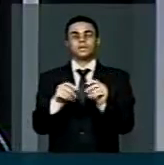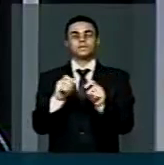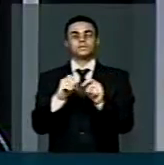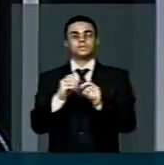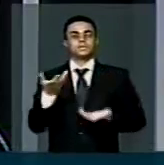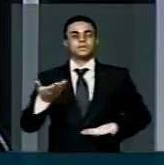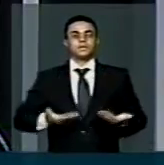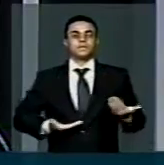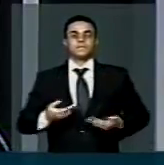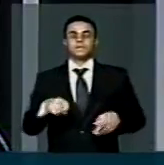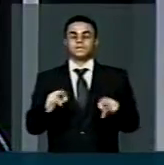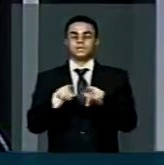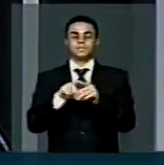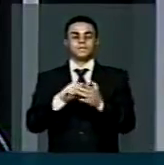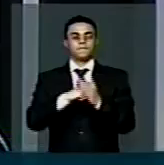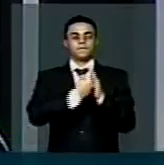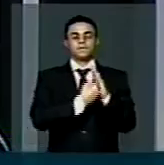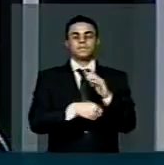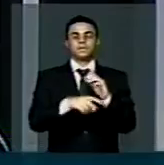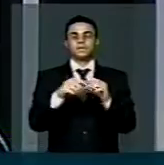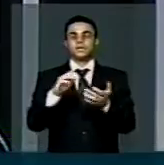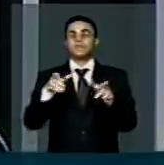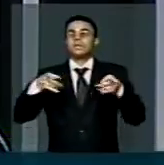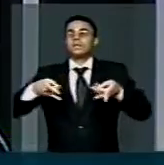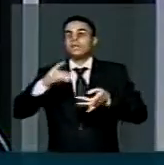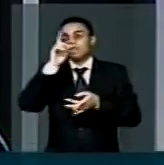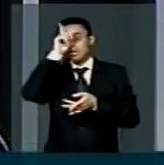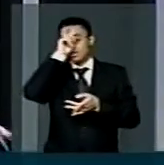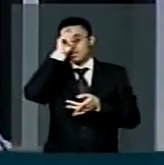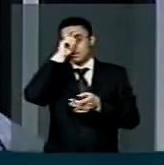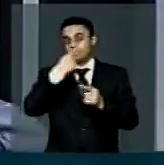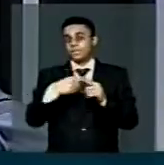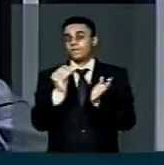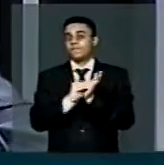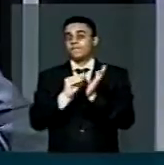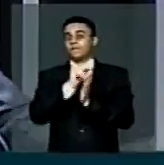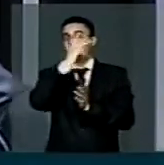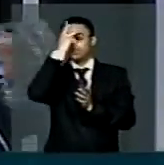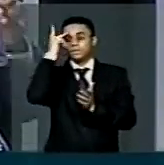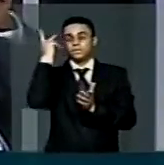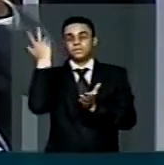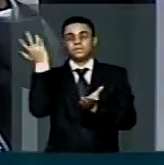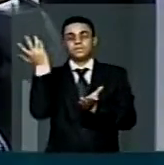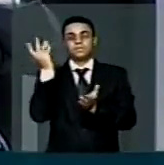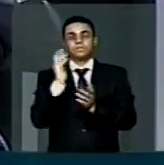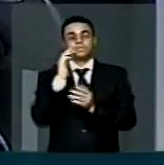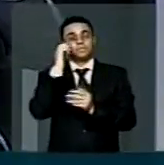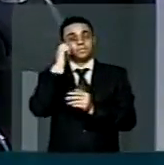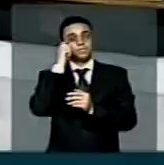e o fechamento de leitos dos hospitais federais do Estado, por falta de pessoal.